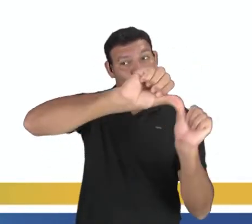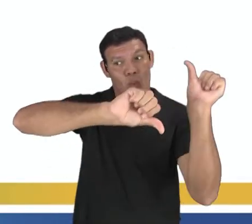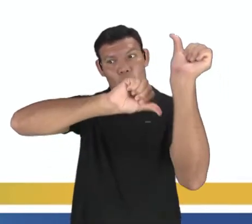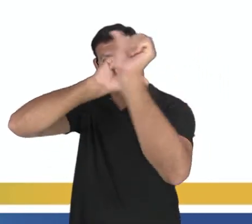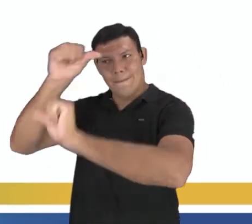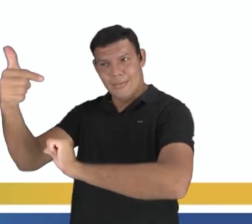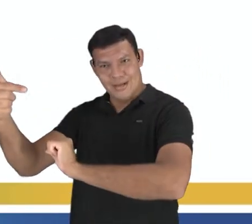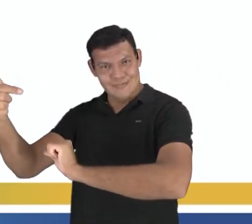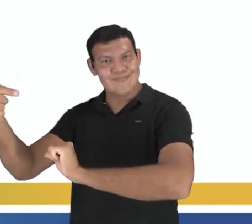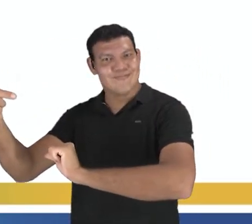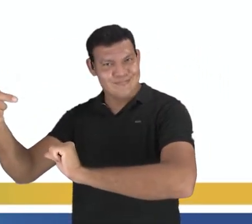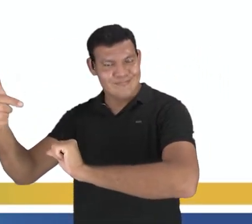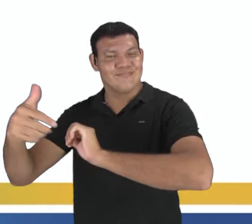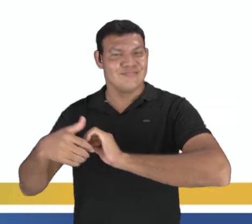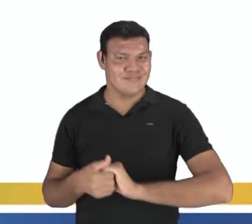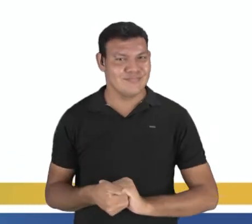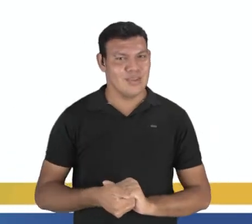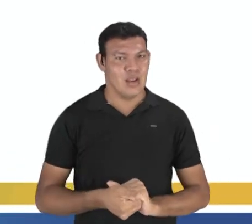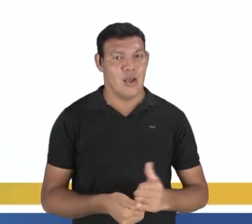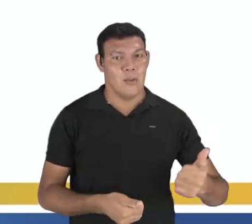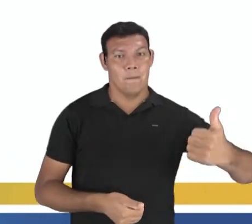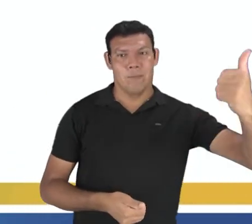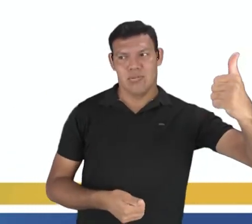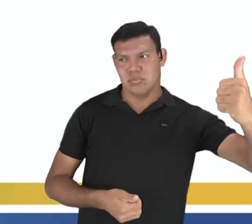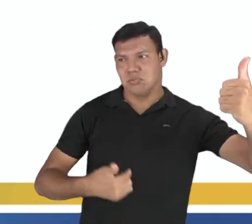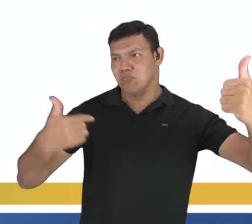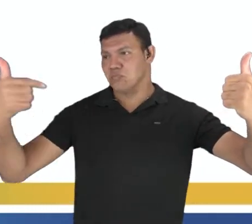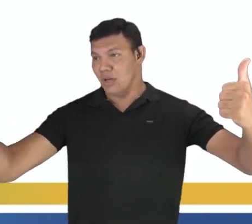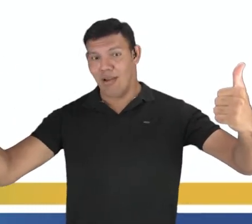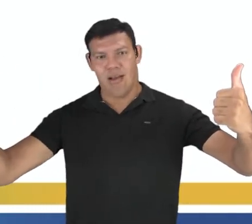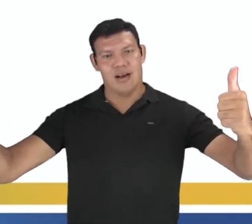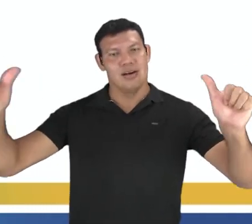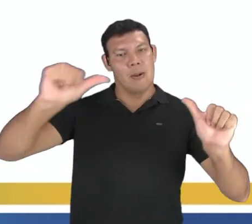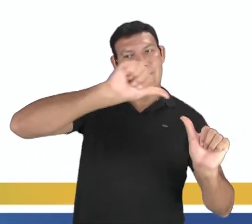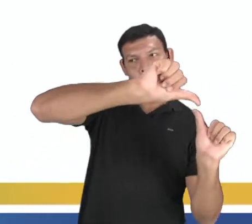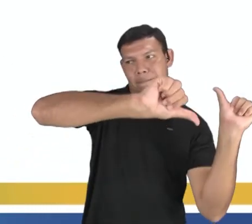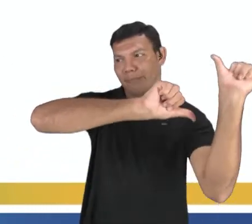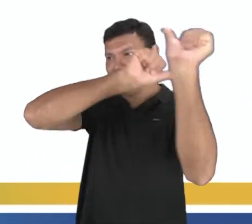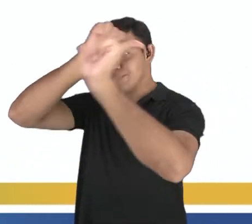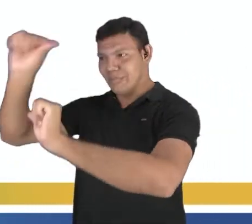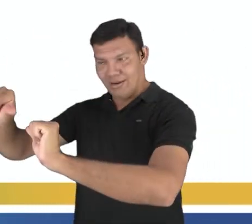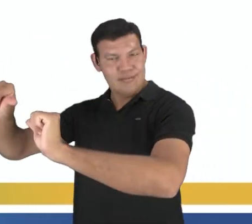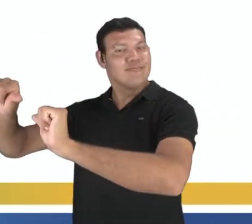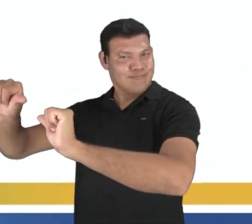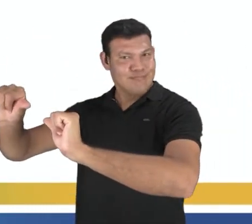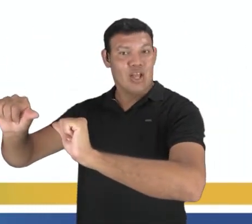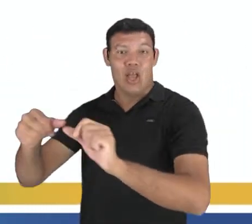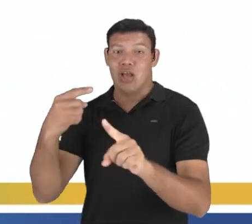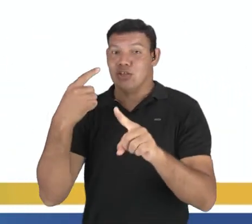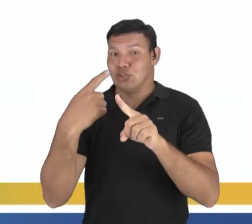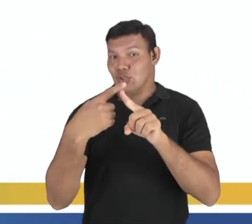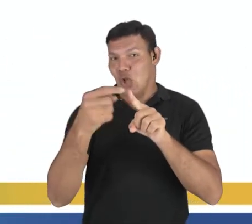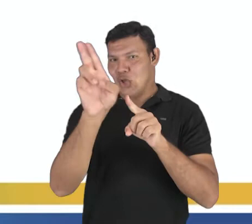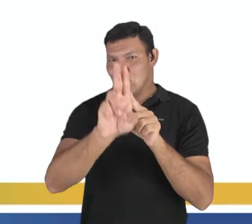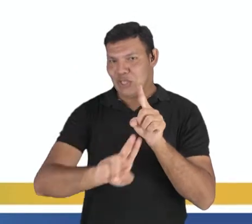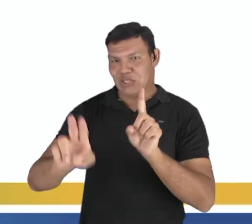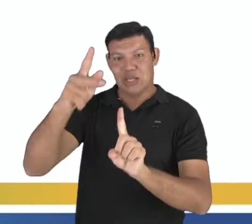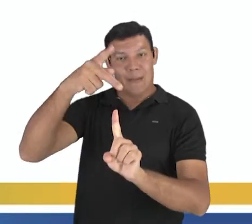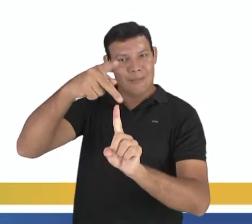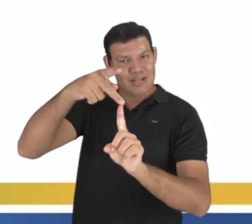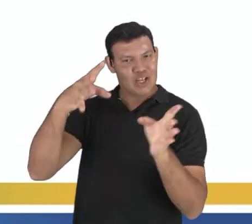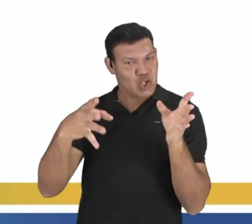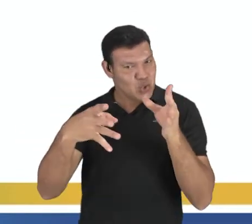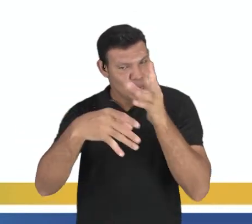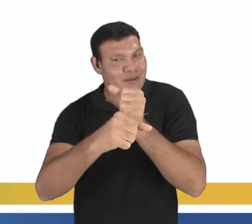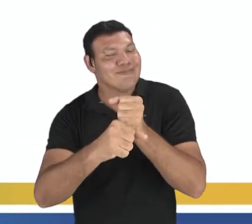primeiro membro e passar lá para o segundo membro. Mas para isso nós vamos utilizar o princípio aditivo. Então nesse